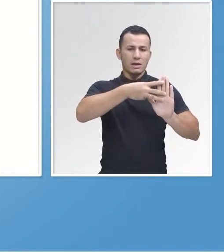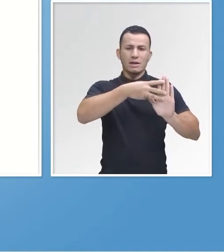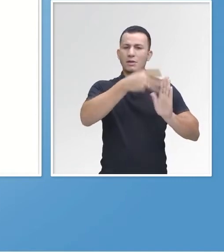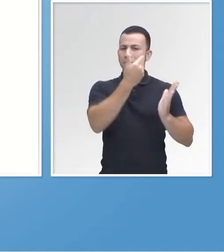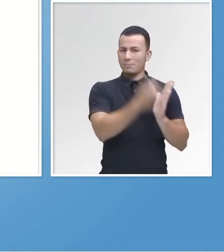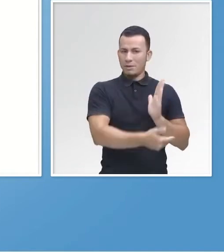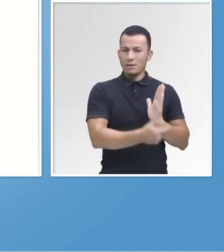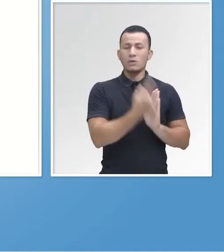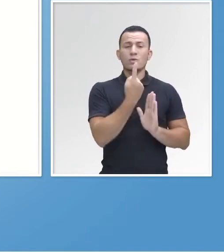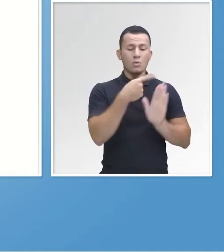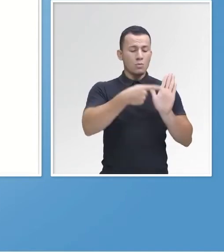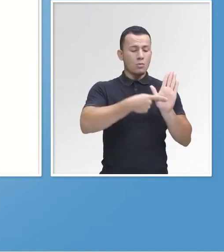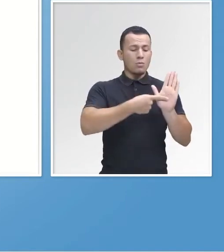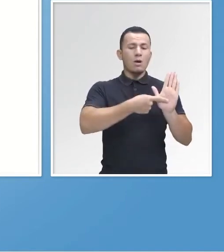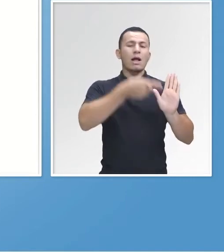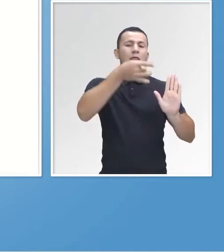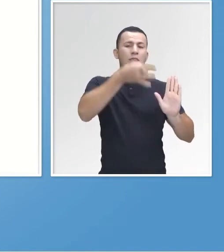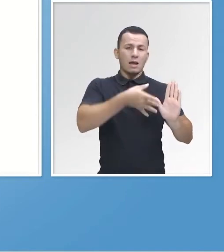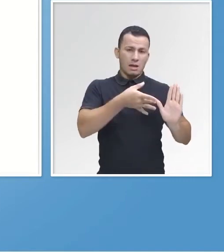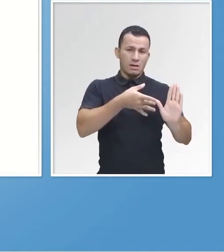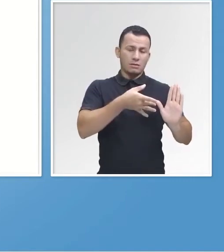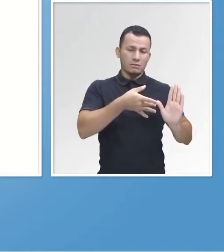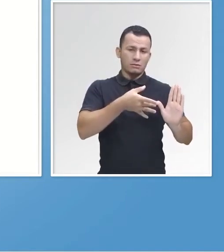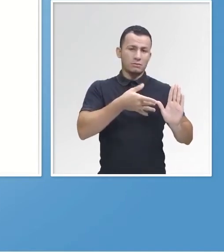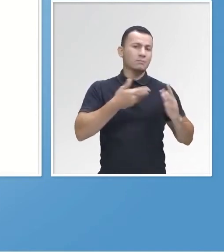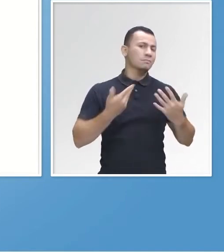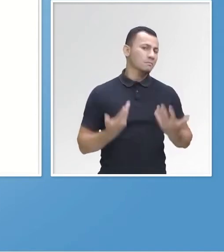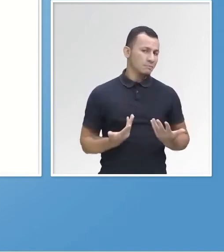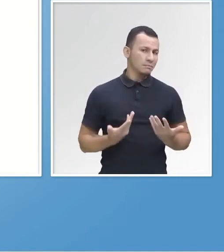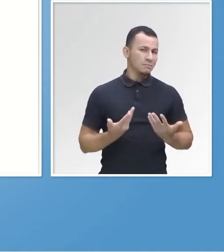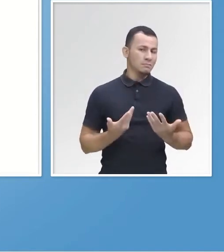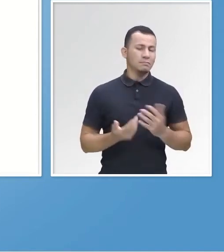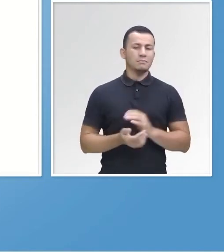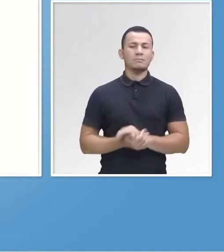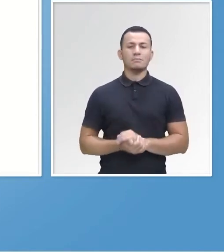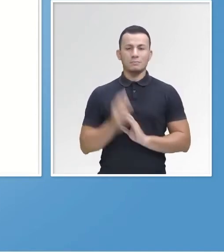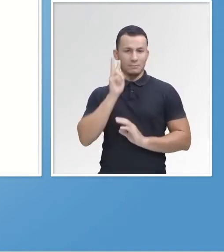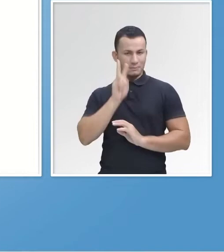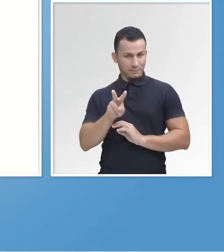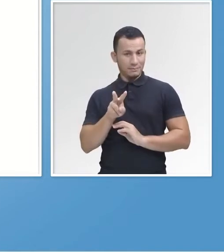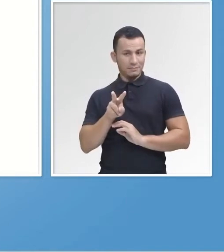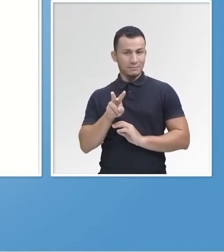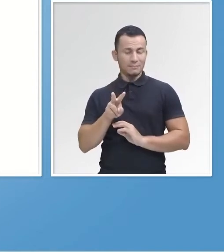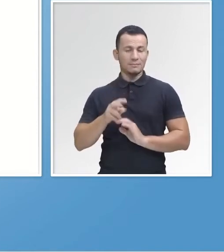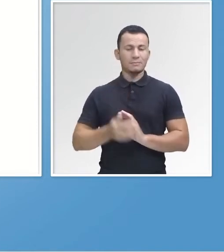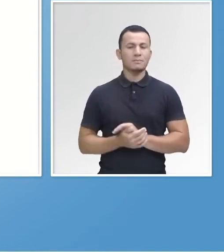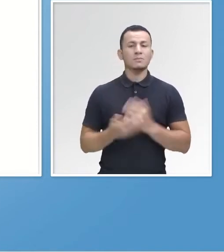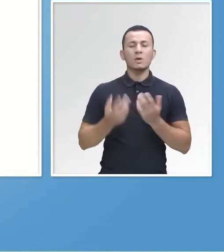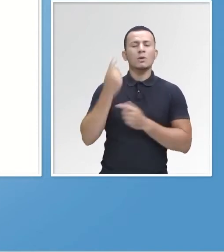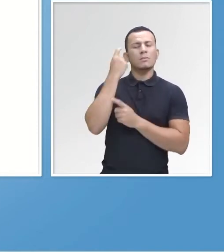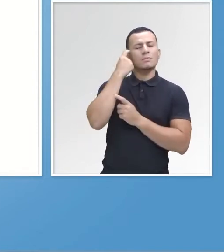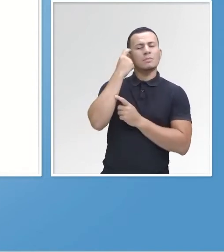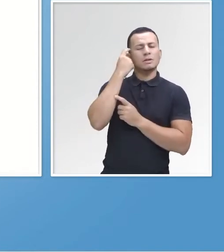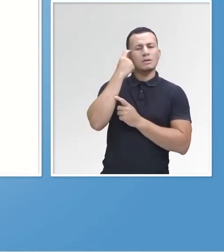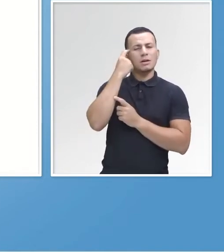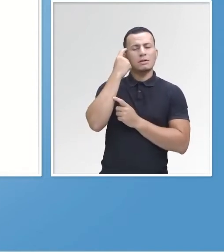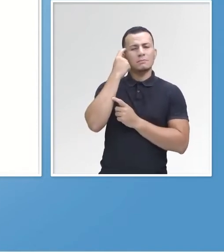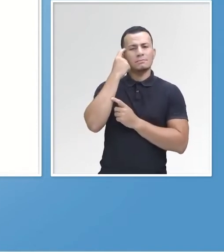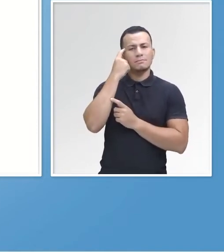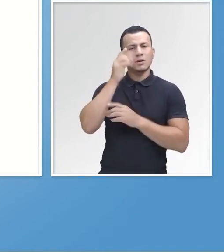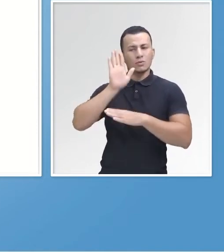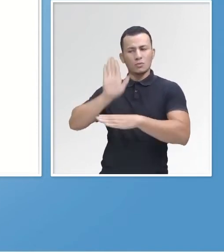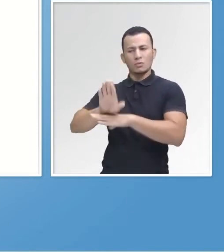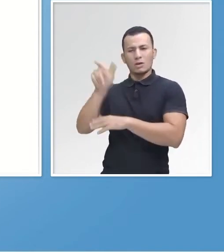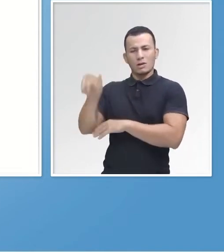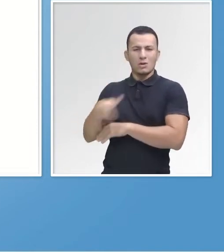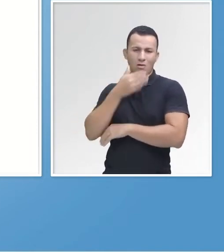isso aqui ó olha sobrou apenas 1 litro tá vendo Vamos pensar comigo para ajudar